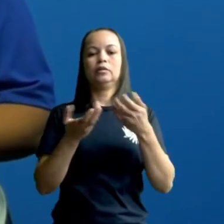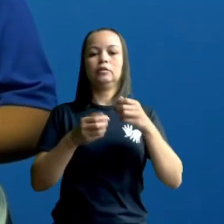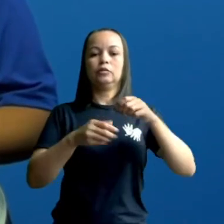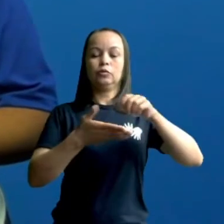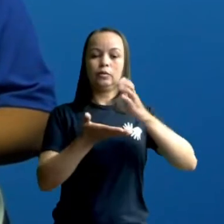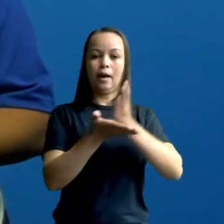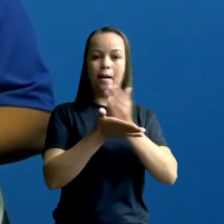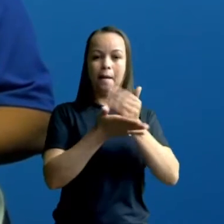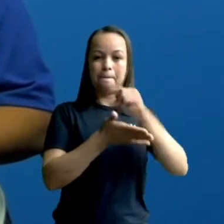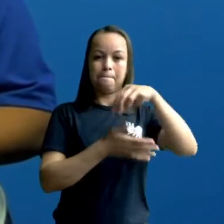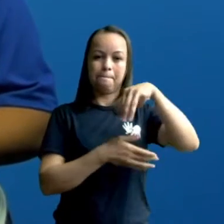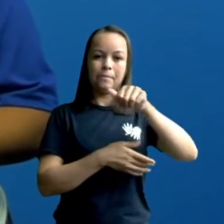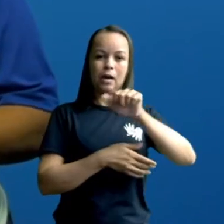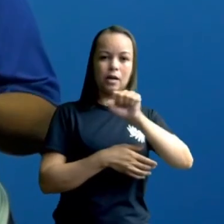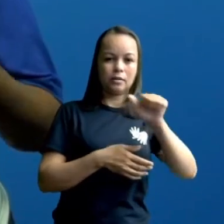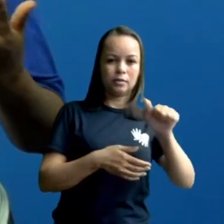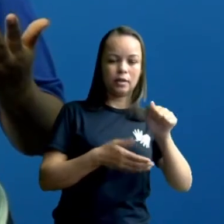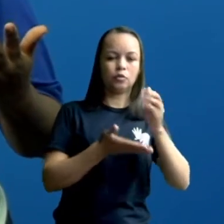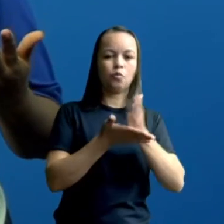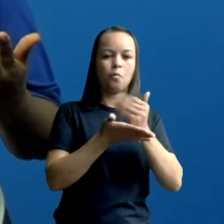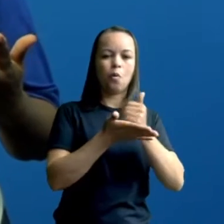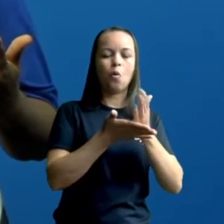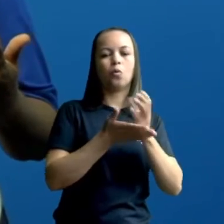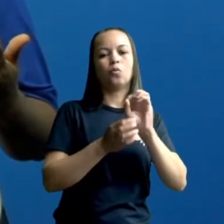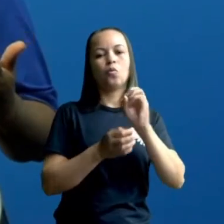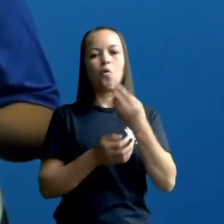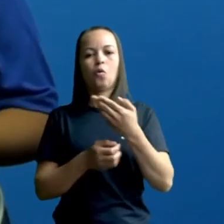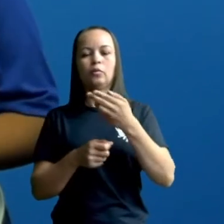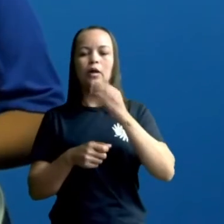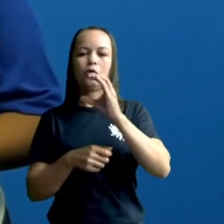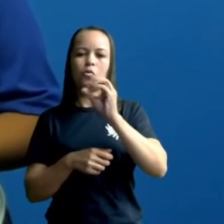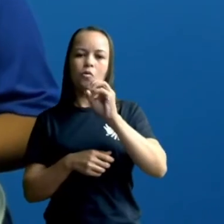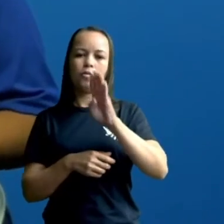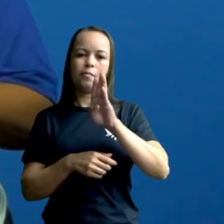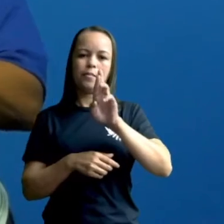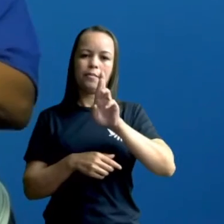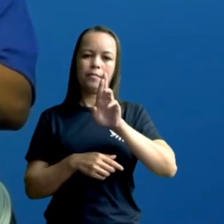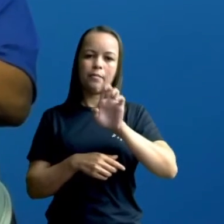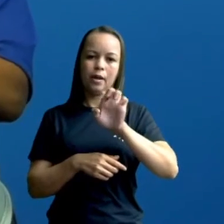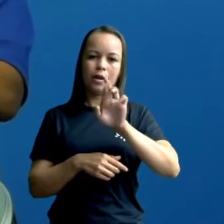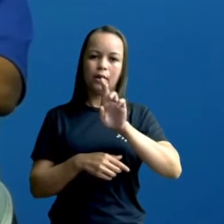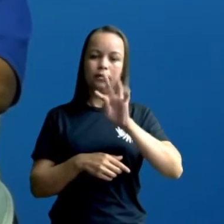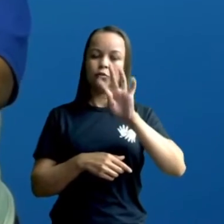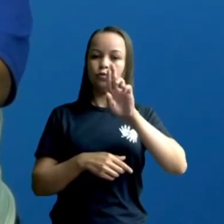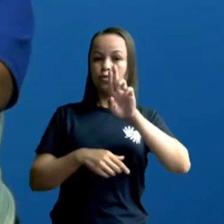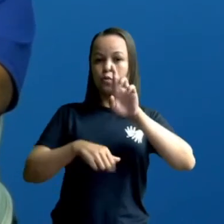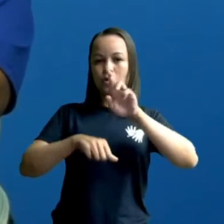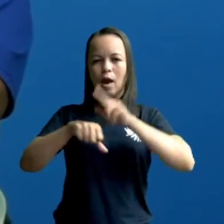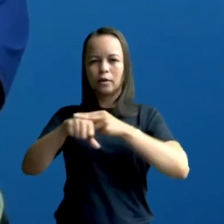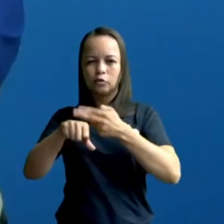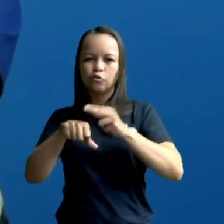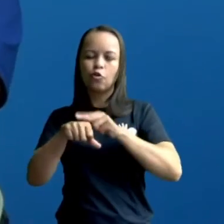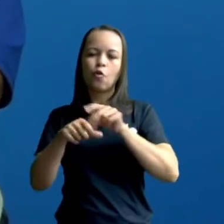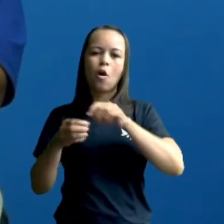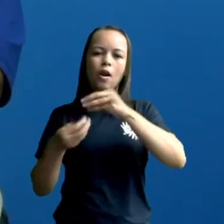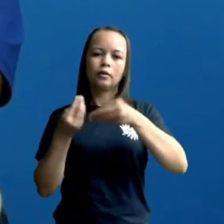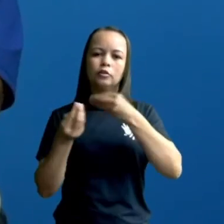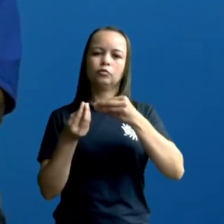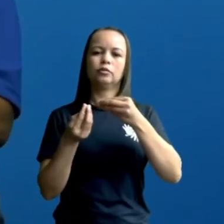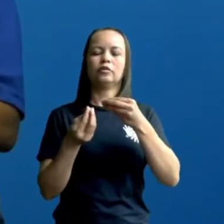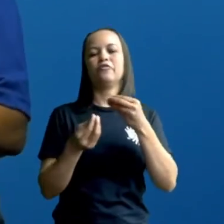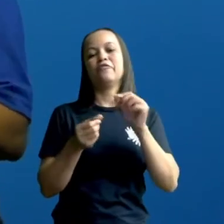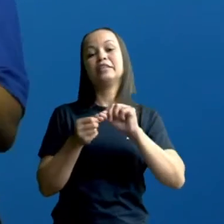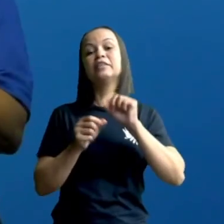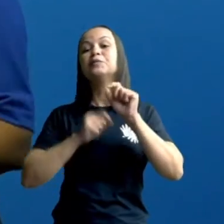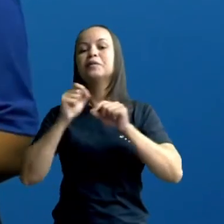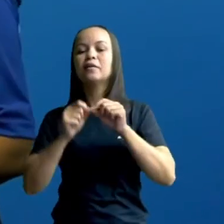massa quanto do preparo da cobertura, nós estamos fazendo ciências, que é o procedimento, né? O processo de